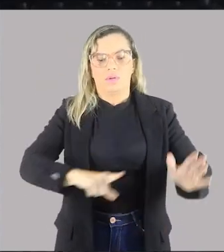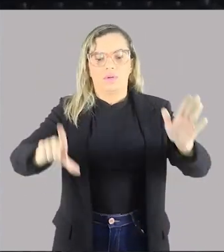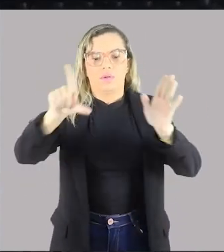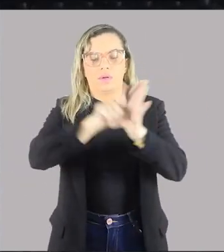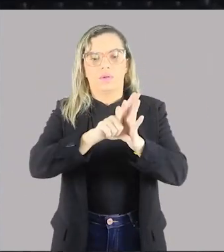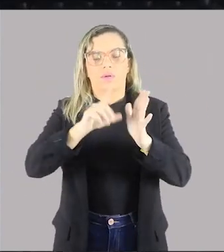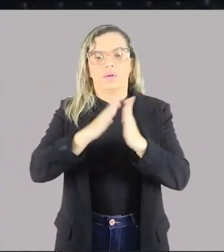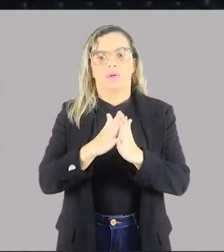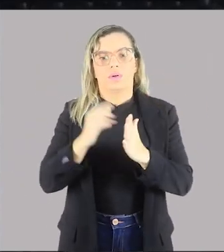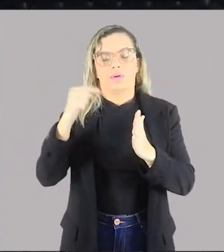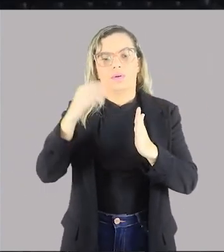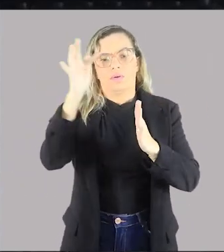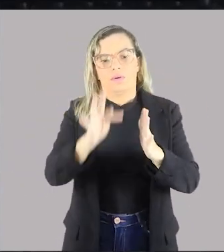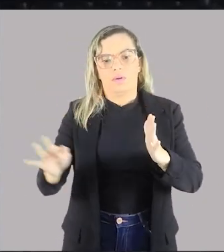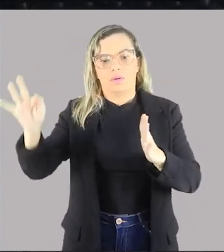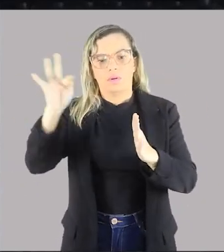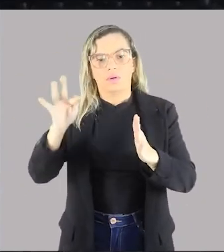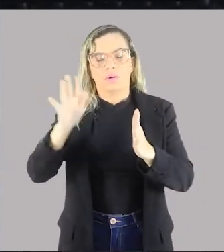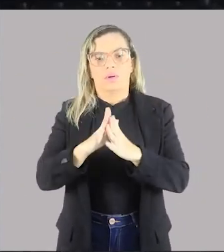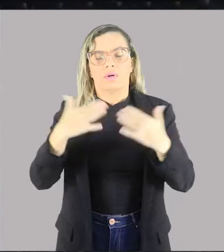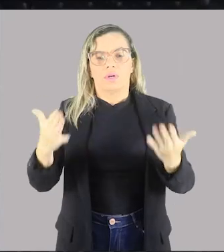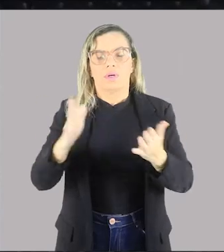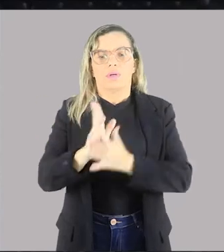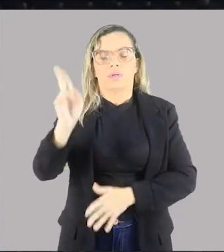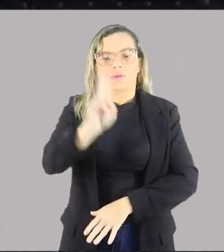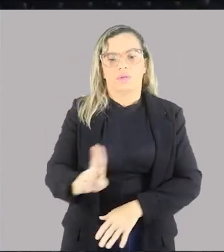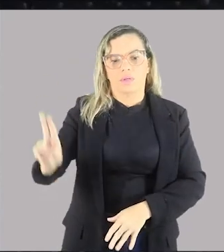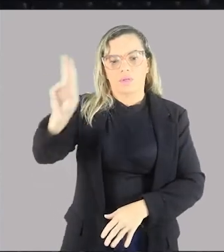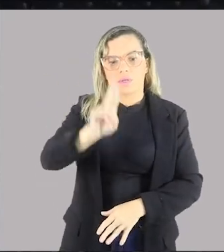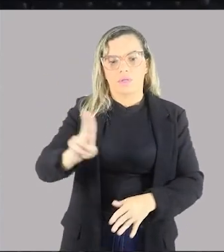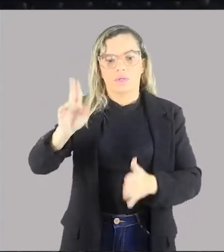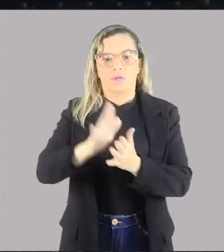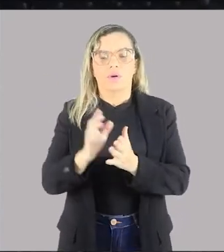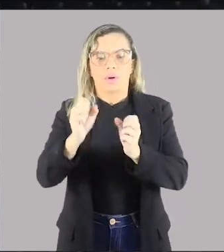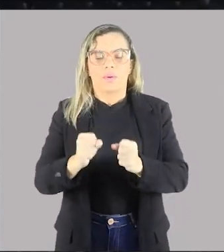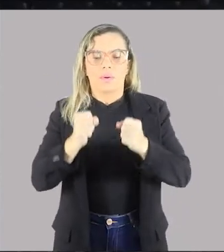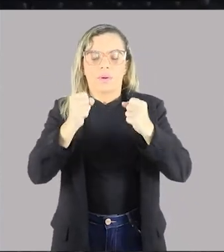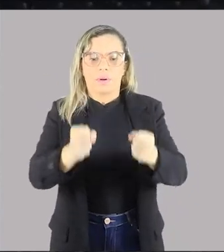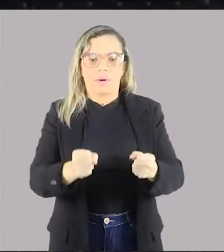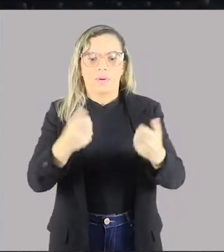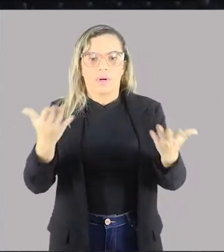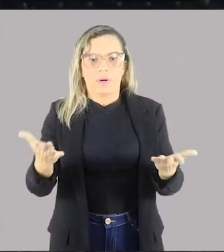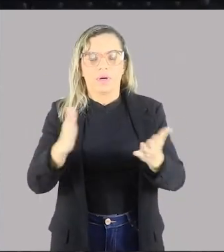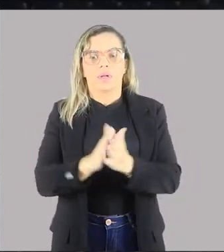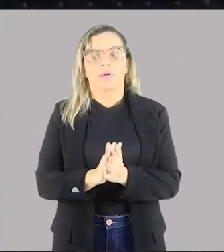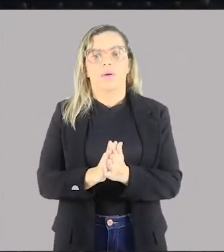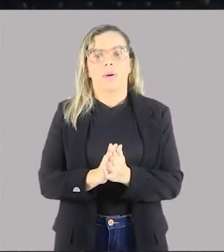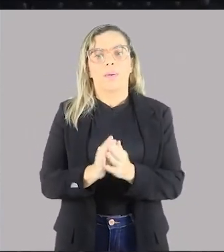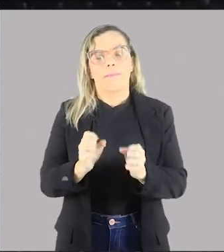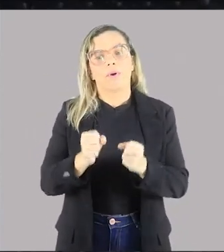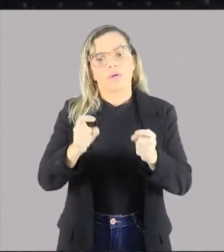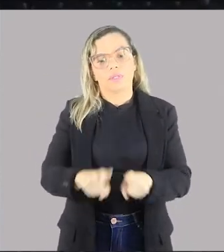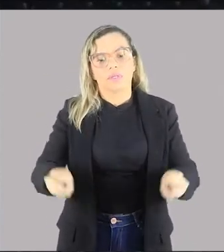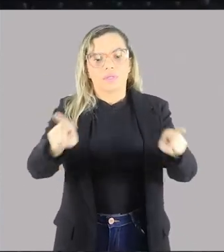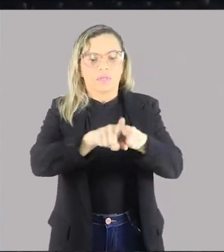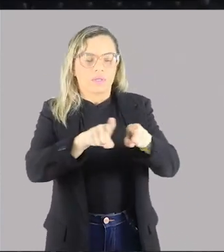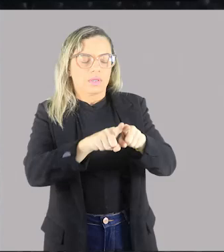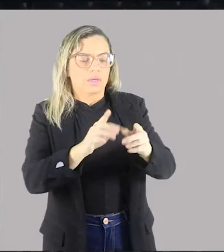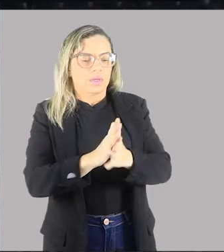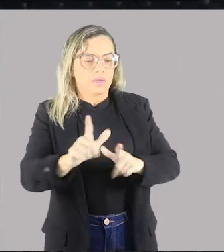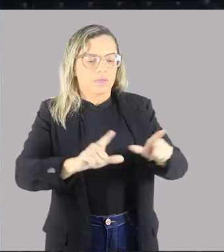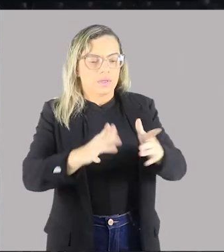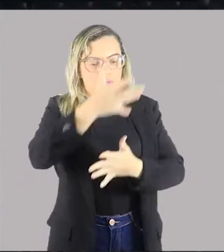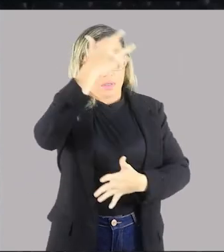lei do servidor público federal. No entanto, ela se aplica de maneira subsidiária, ou seja, de maneira paralela aos servidores